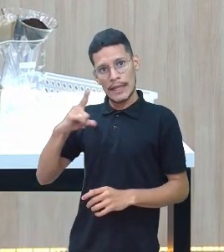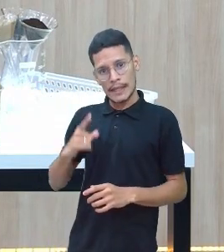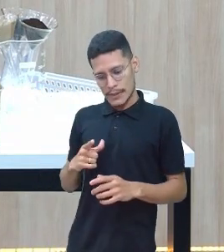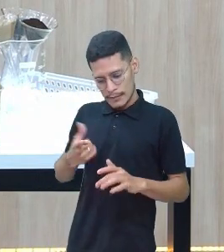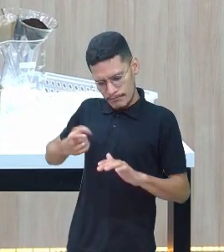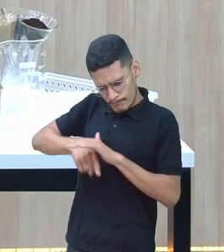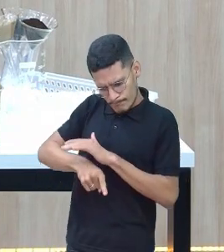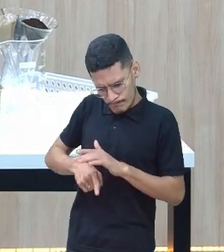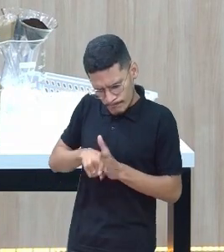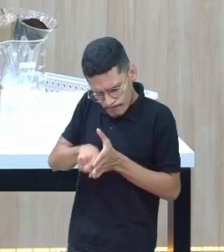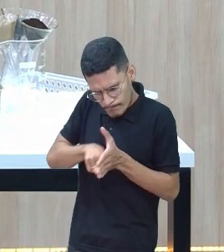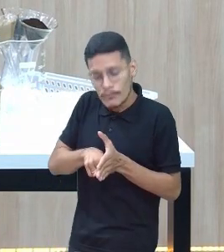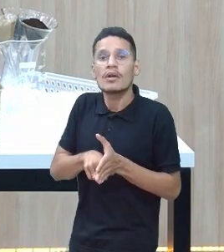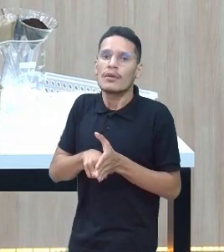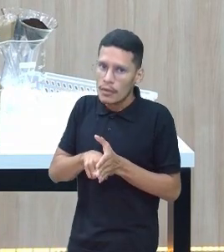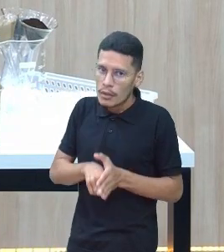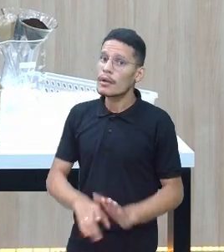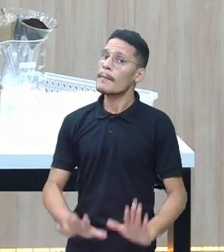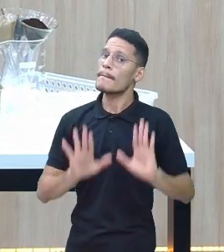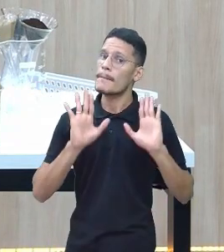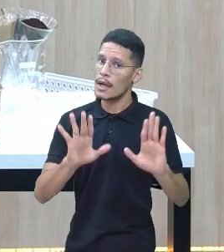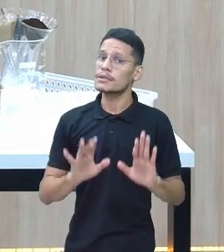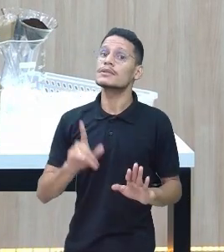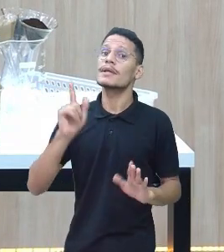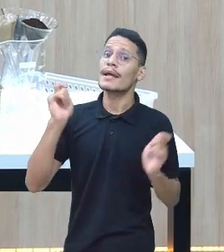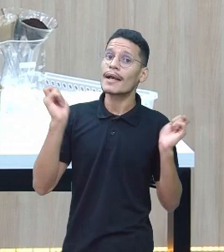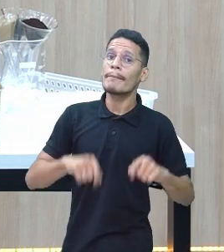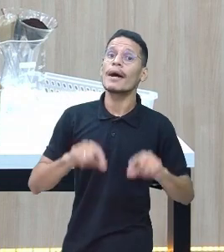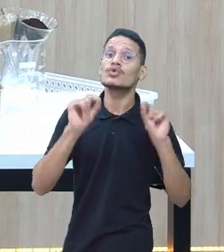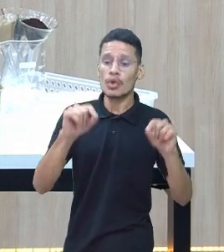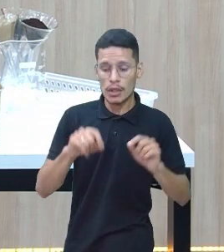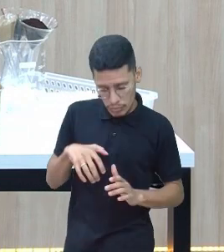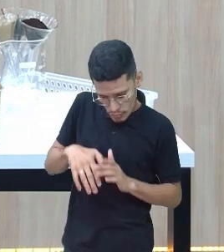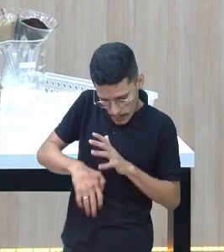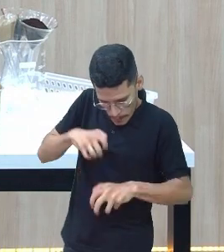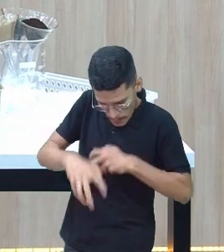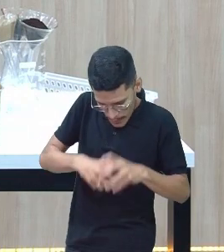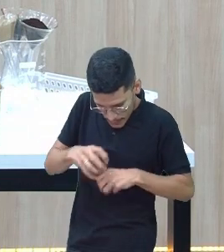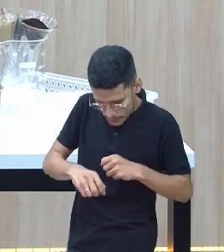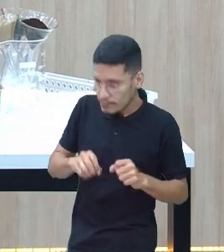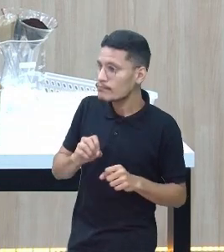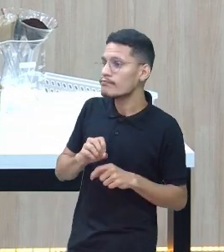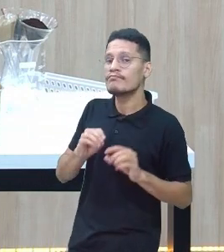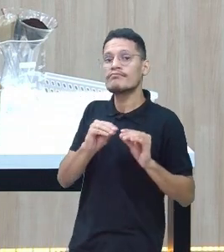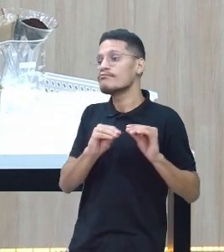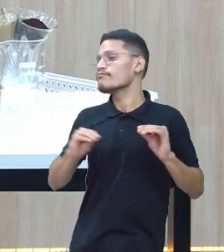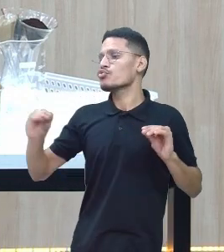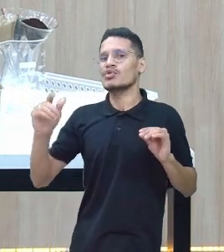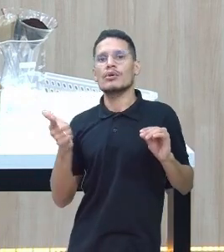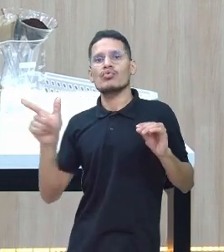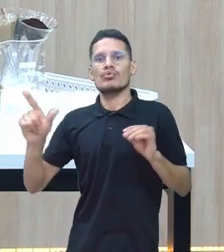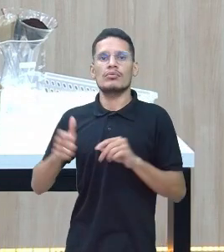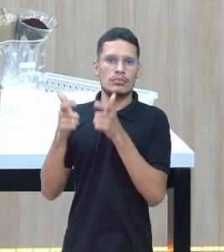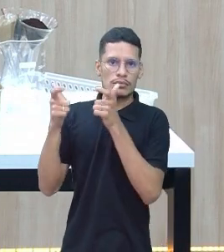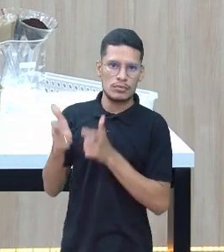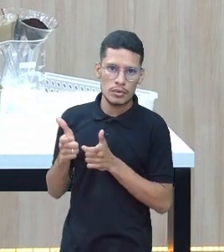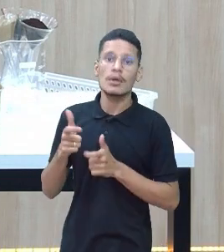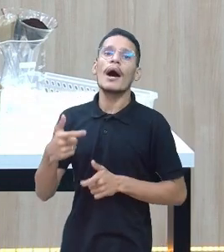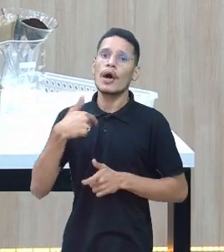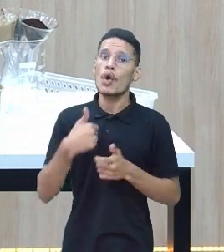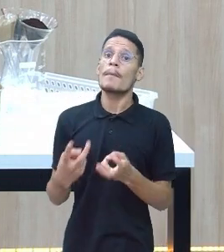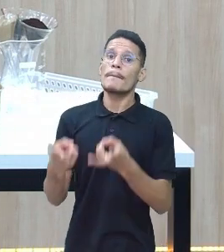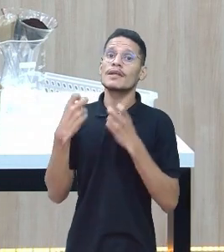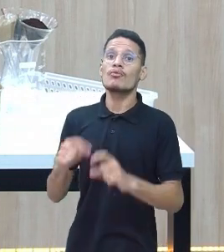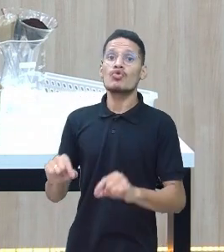rocha. Então, às vezes, esse sedimento é jogado bem distante. E aí eu vou perceber que aquela